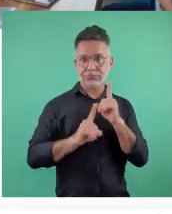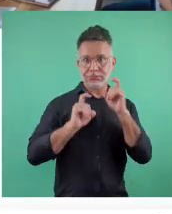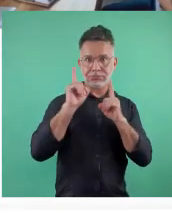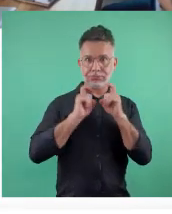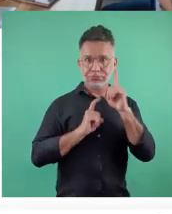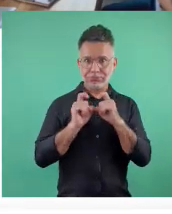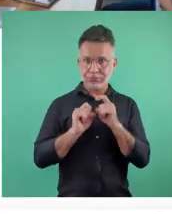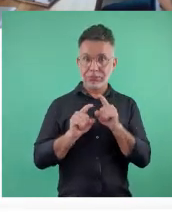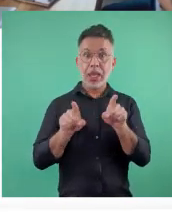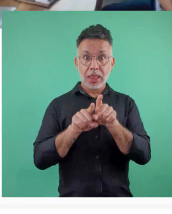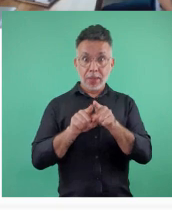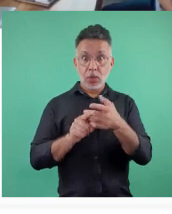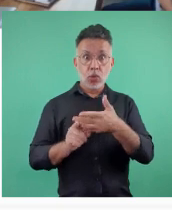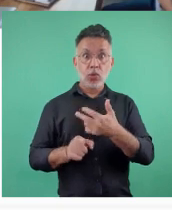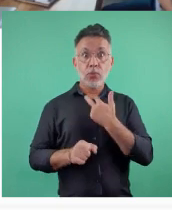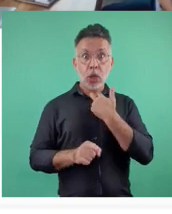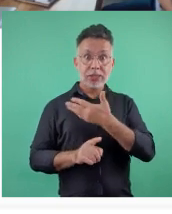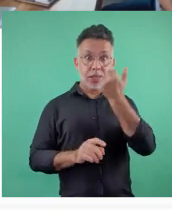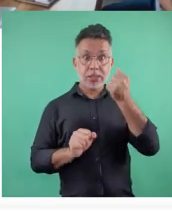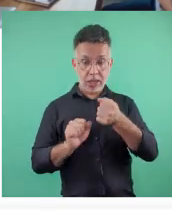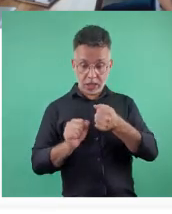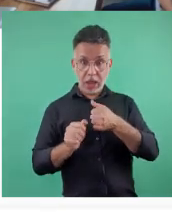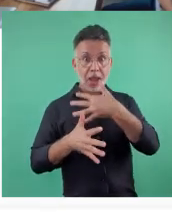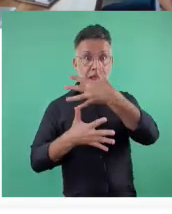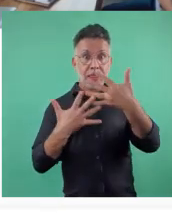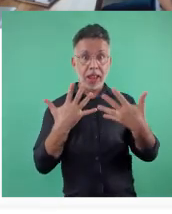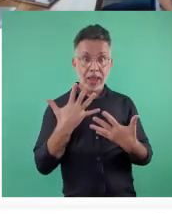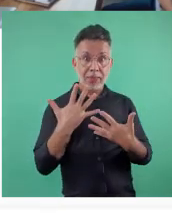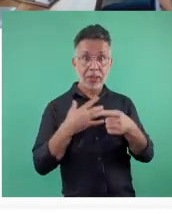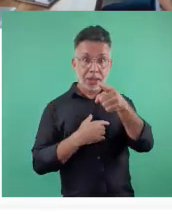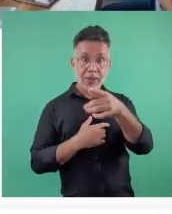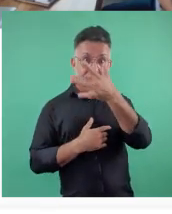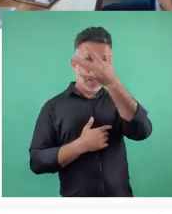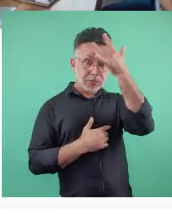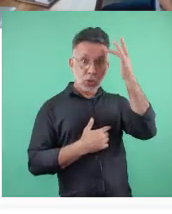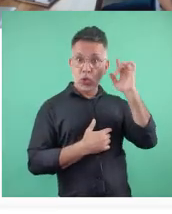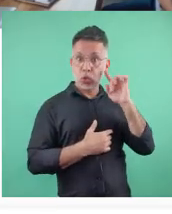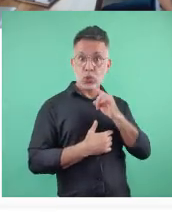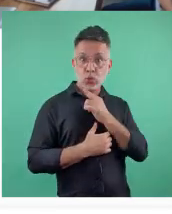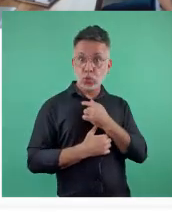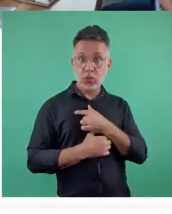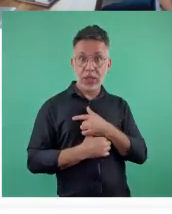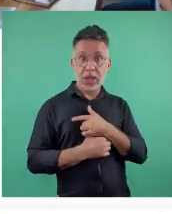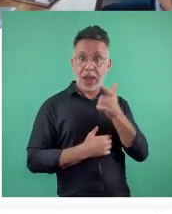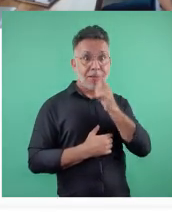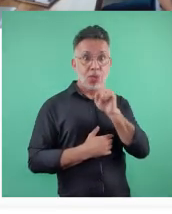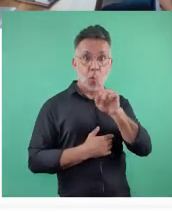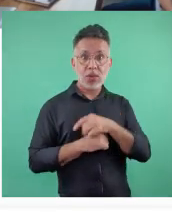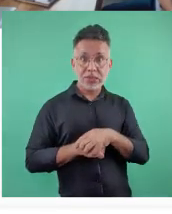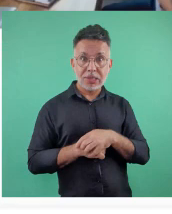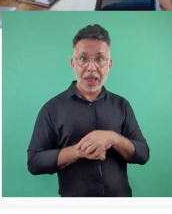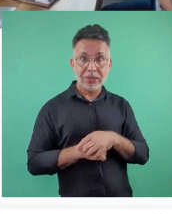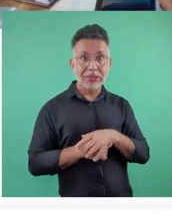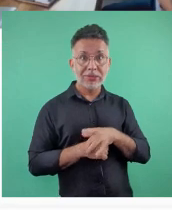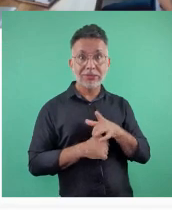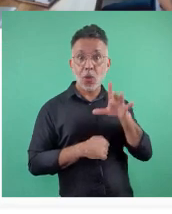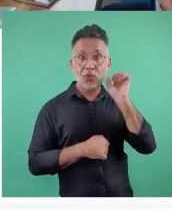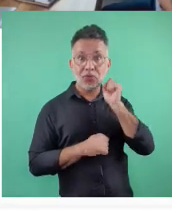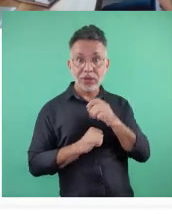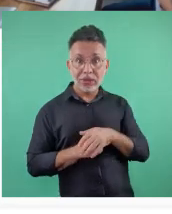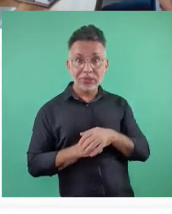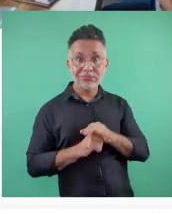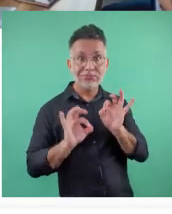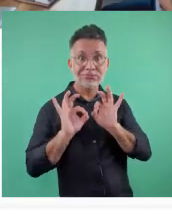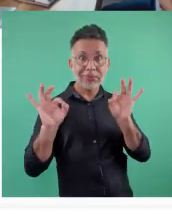comunicação oral, a comunicação não verbal, e a gente não pode se esquecer também da Libras, a comunicação para aquele